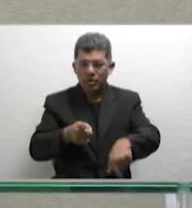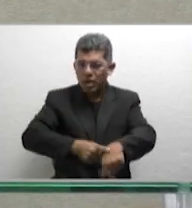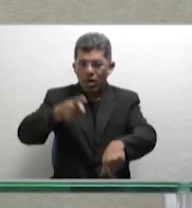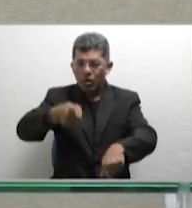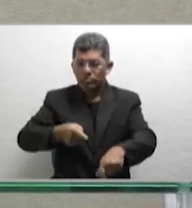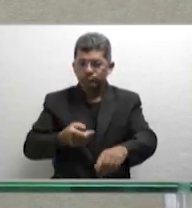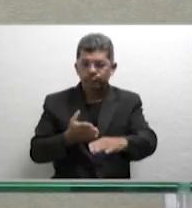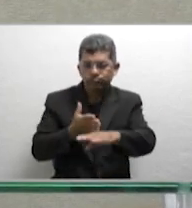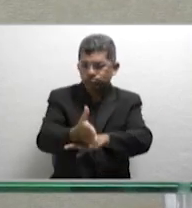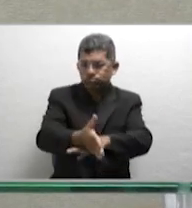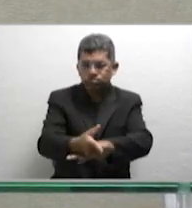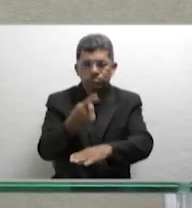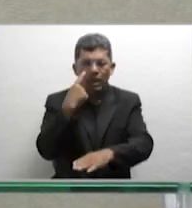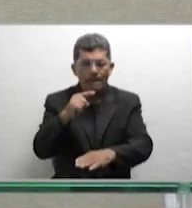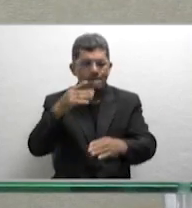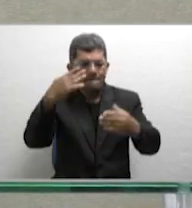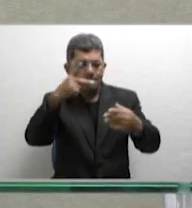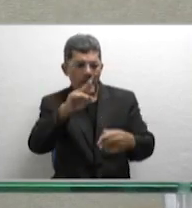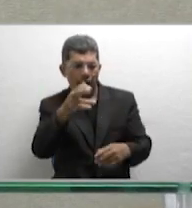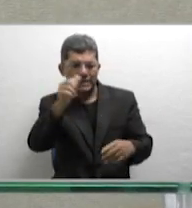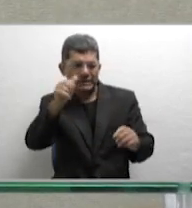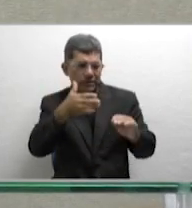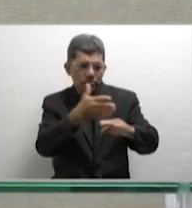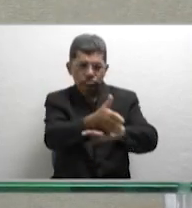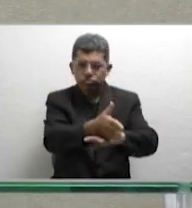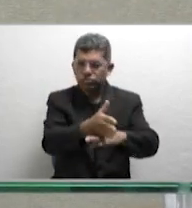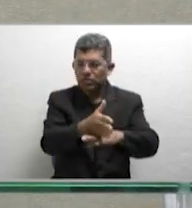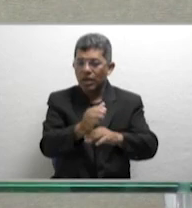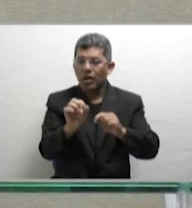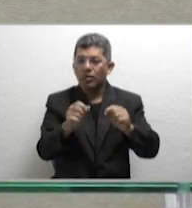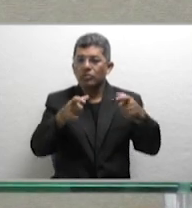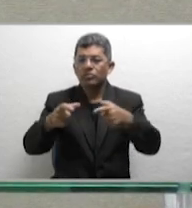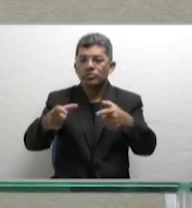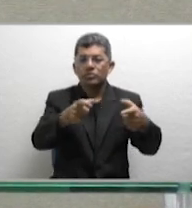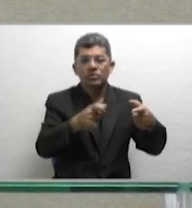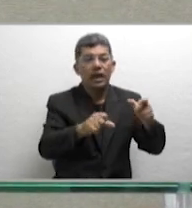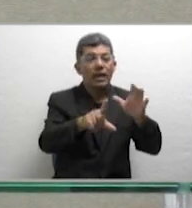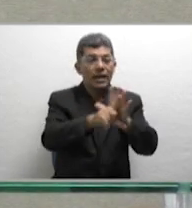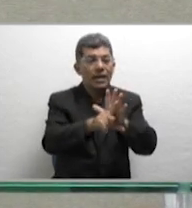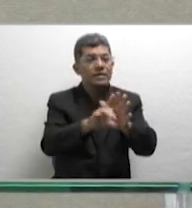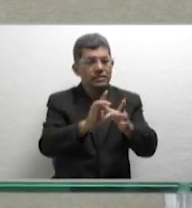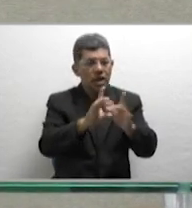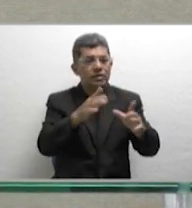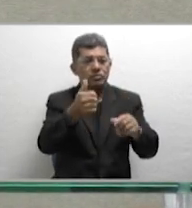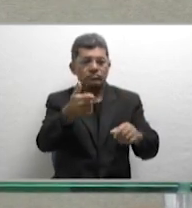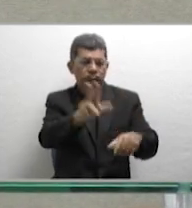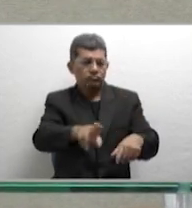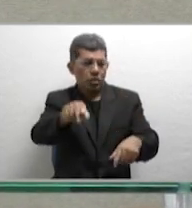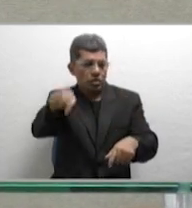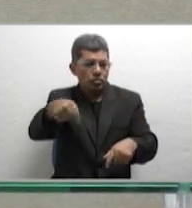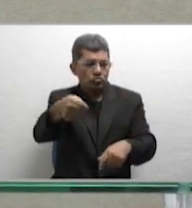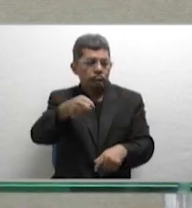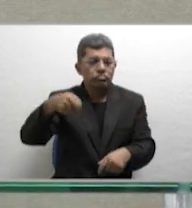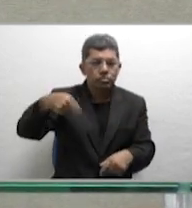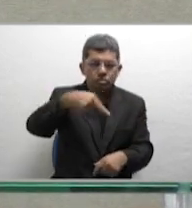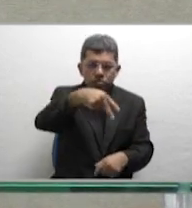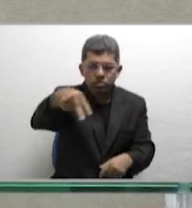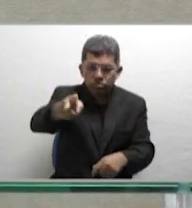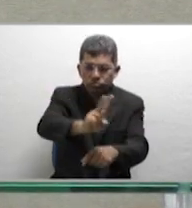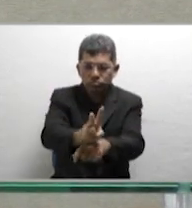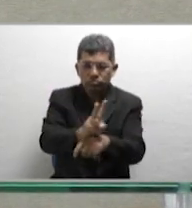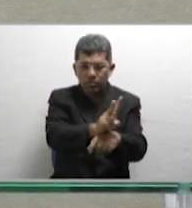área de serviço, nas praças, enfim, onde a lei permite que esteja, fazendo a sua parte como a